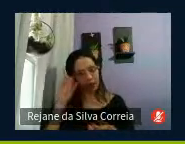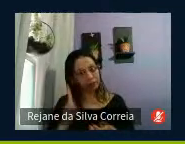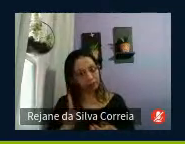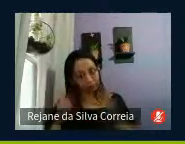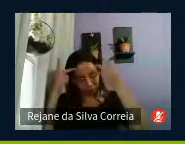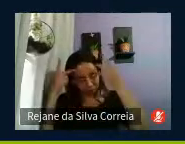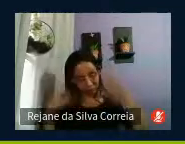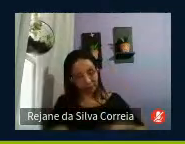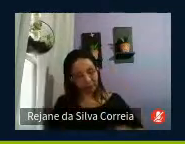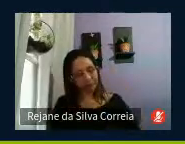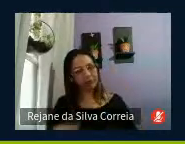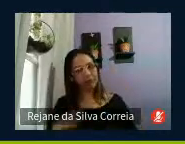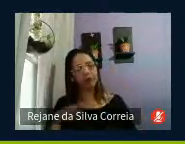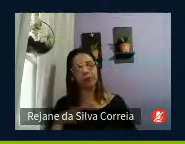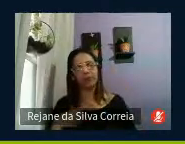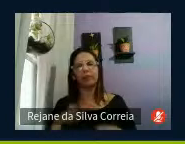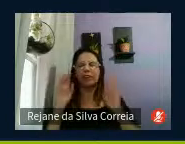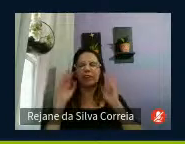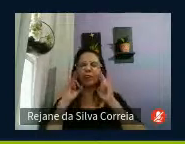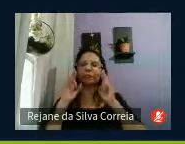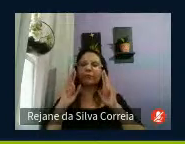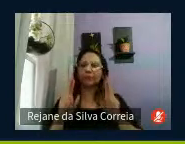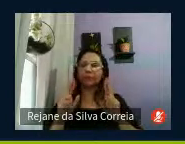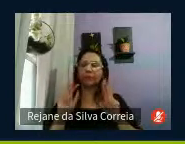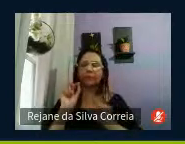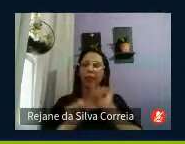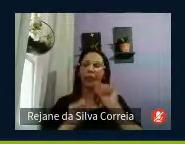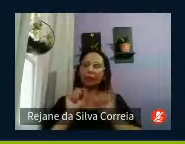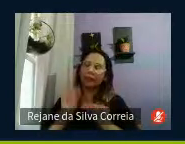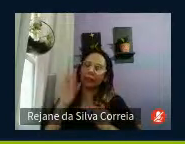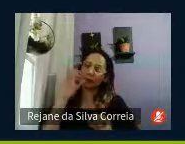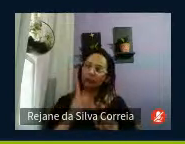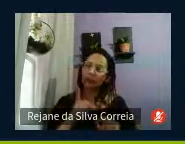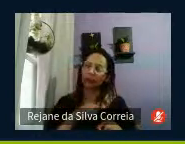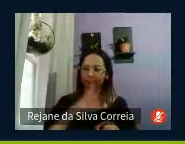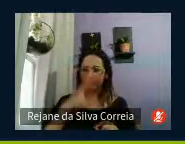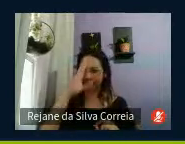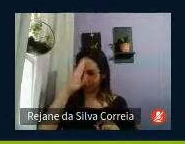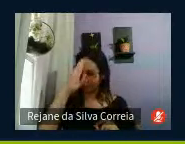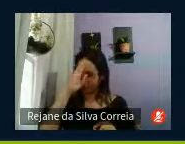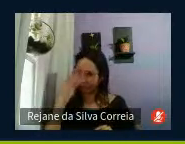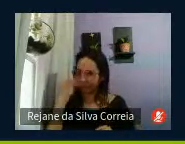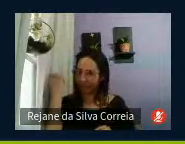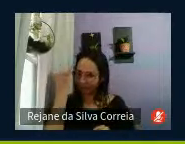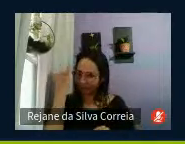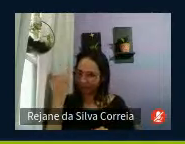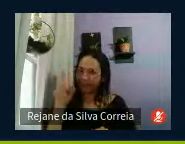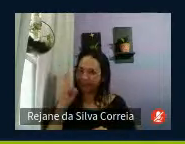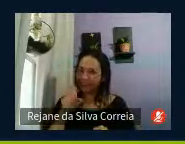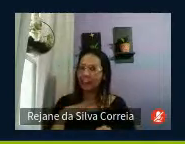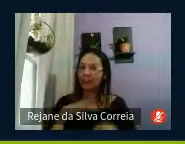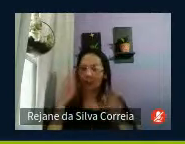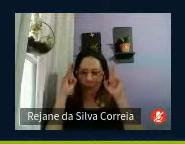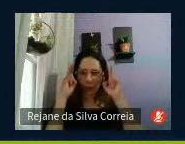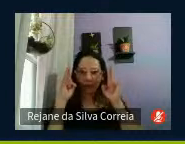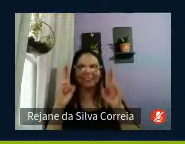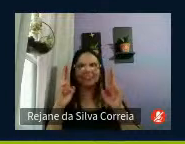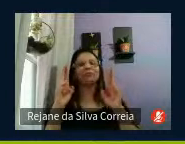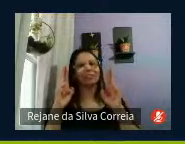né, dela seja respeitada, para que os direitos fundamentais dela sejam respeitados.